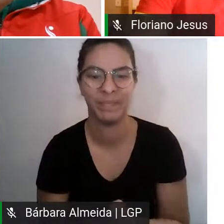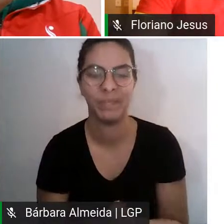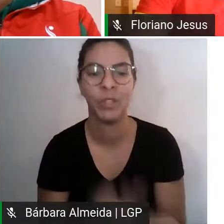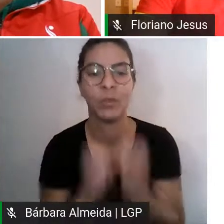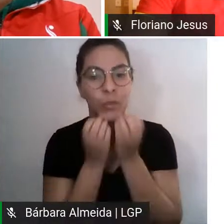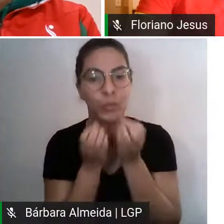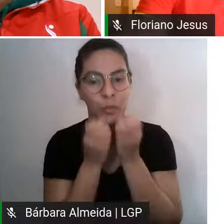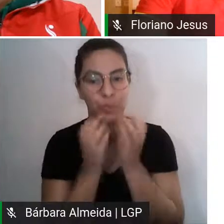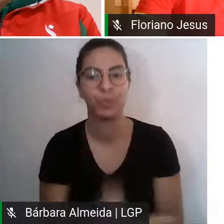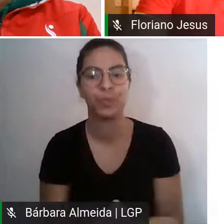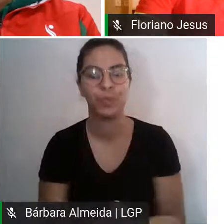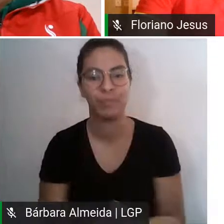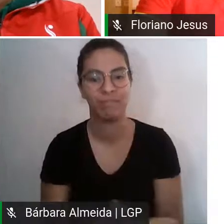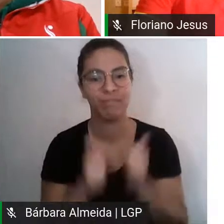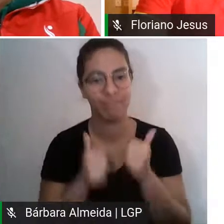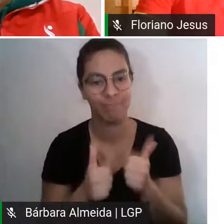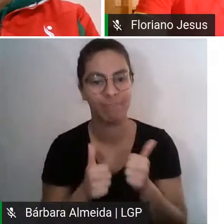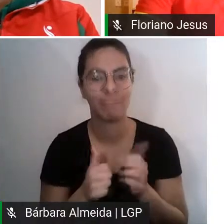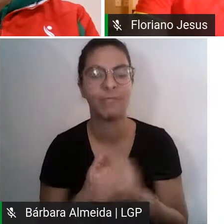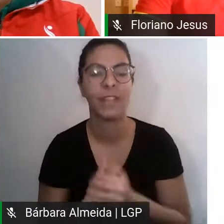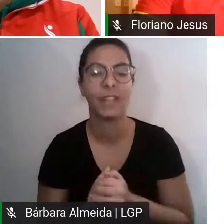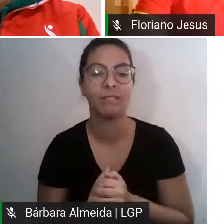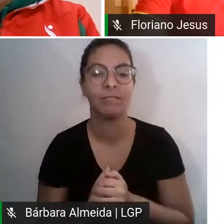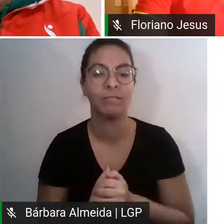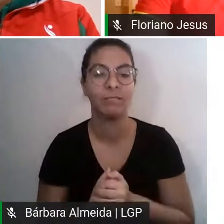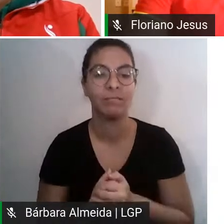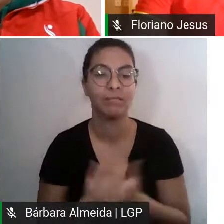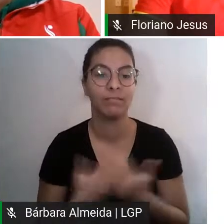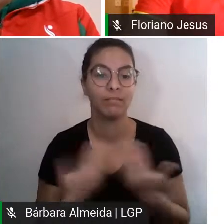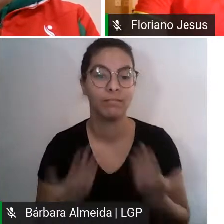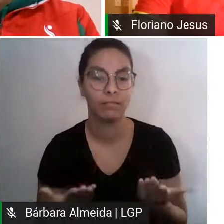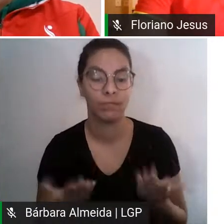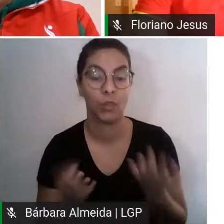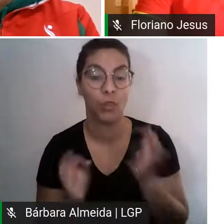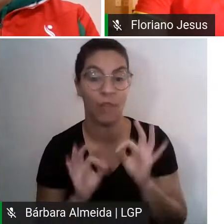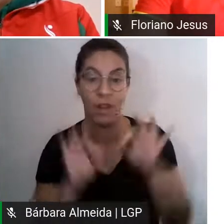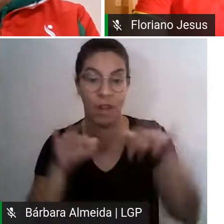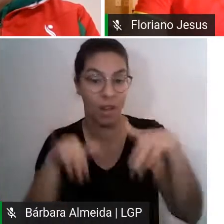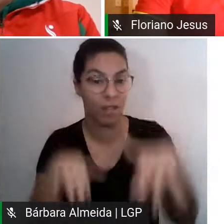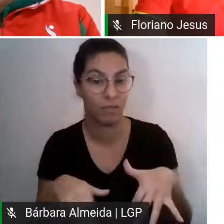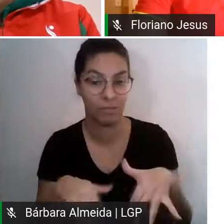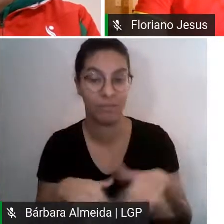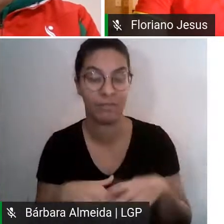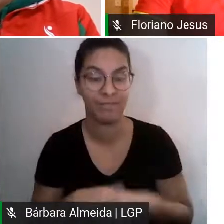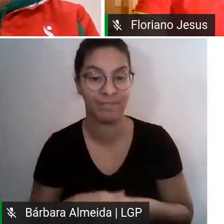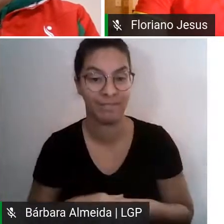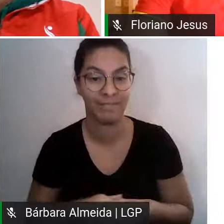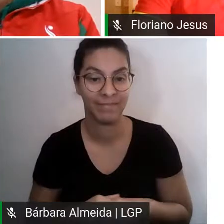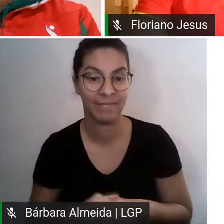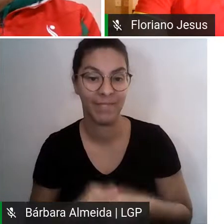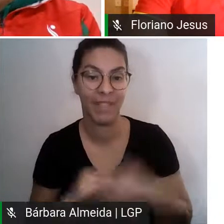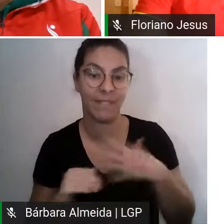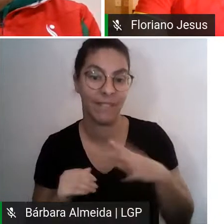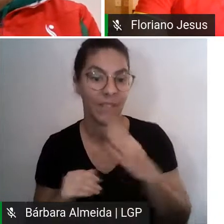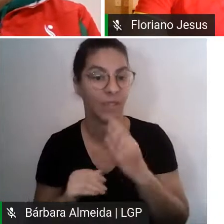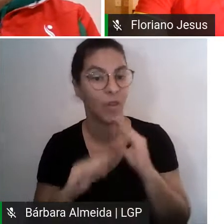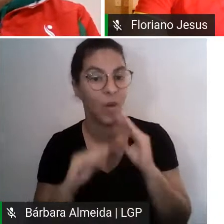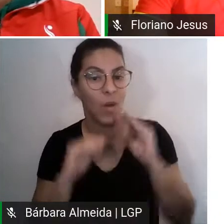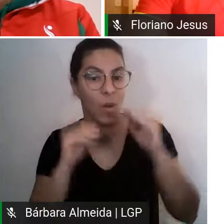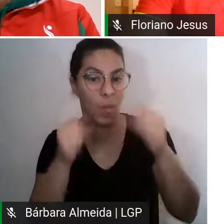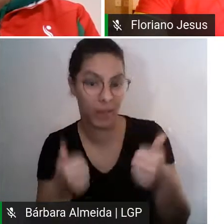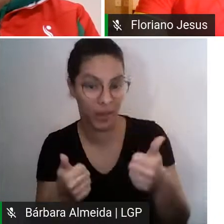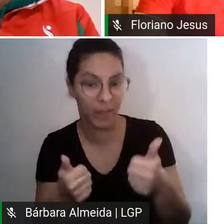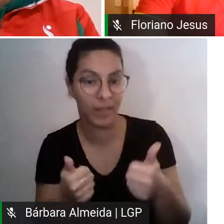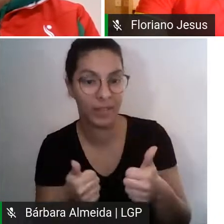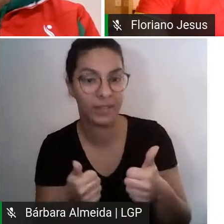Muito bem, Floriano. Chegamos então ao final. Agradecer em primeiro lugar